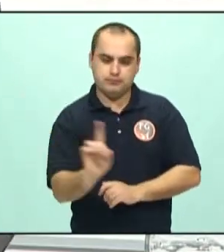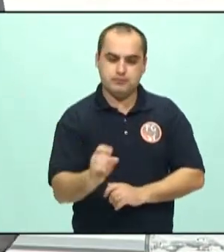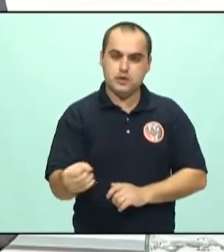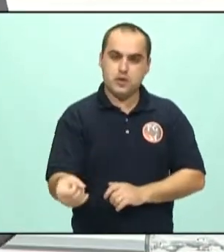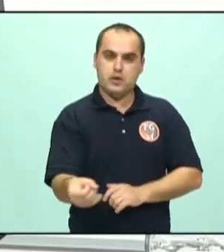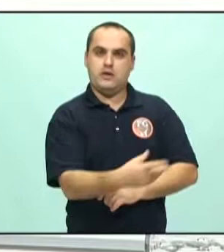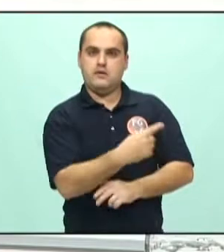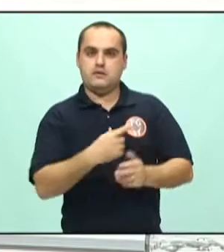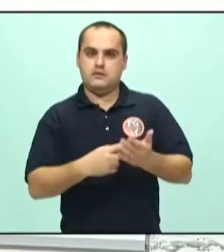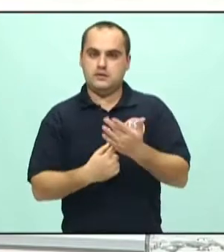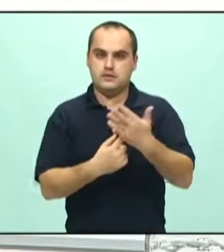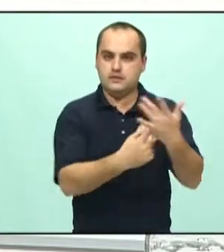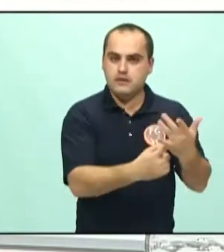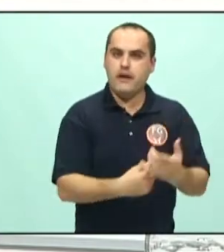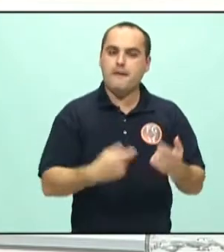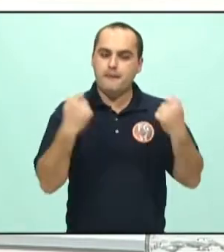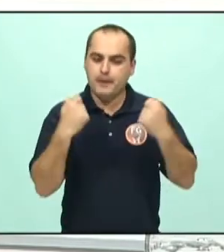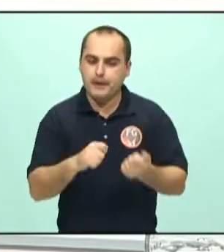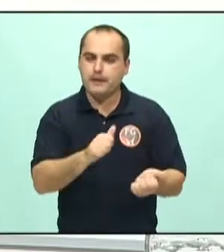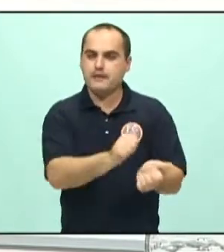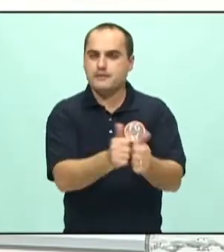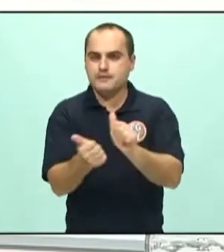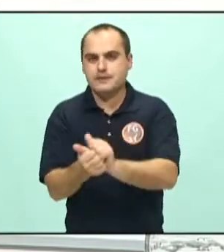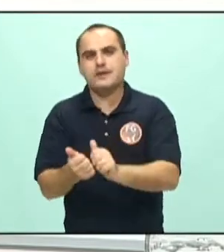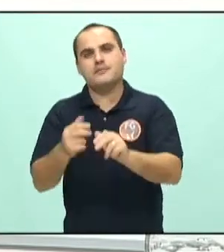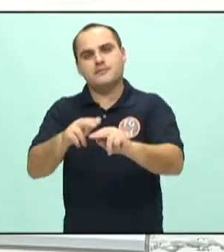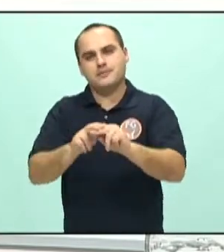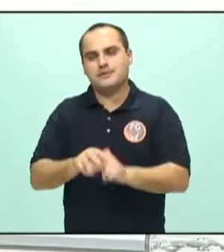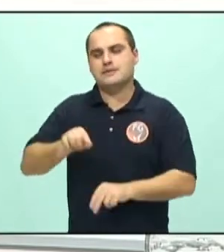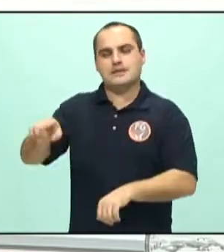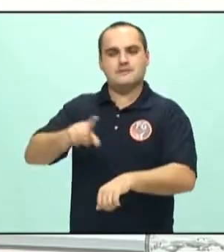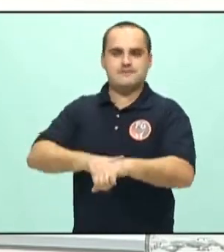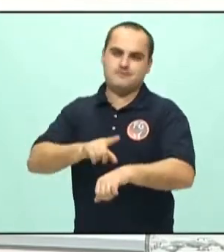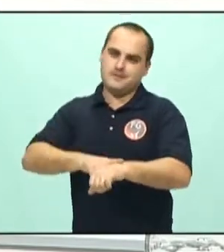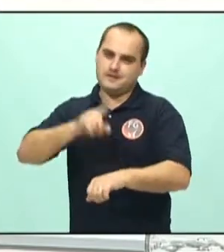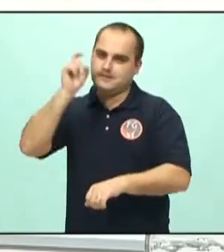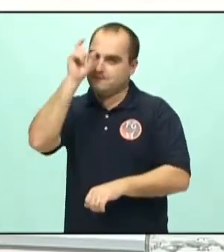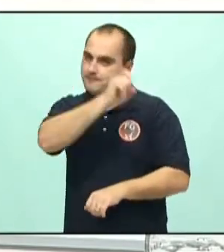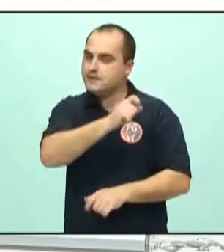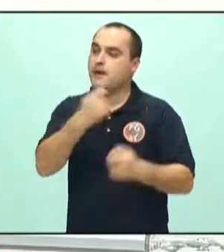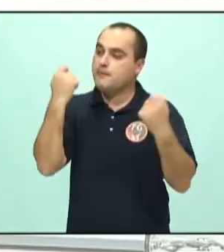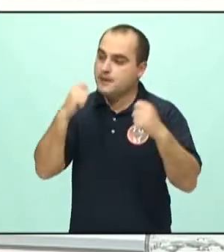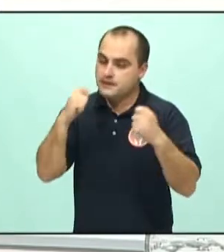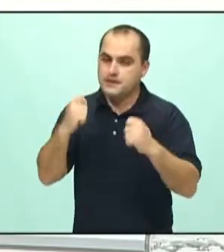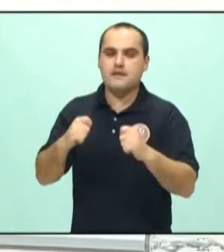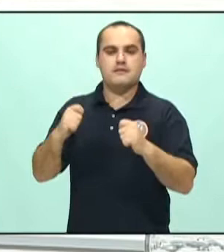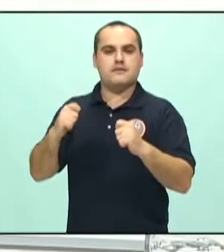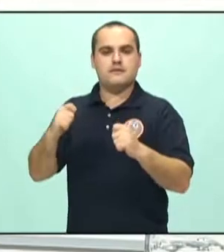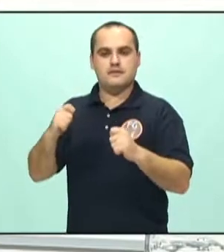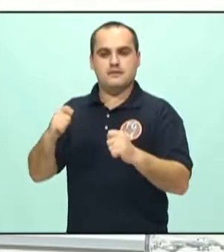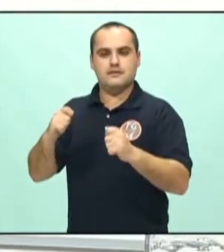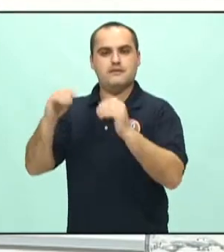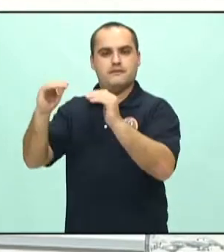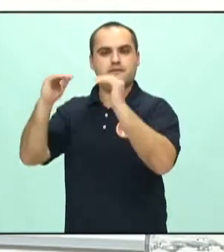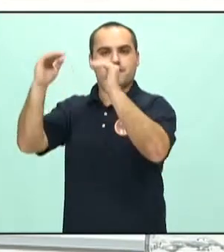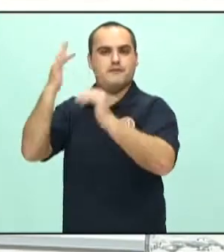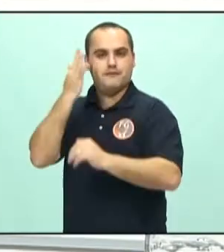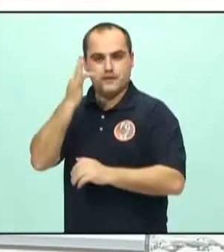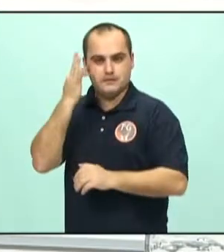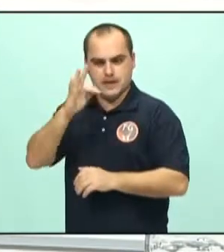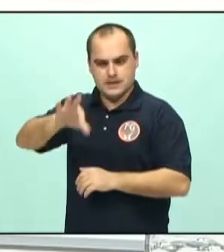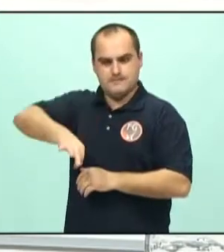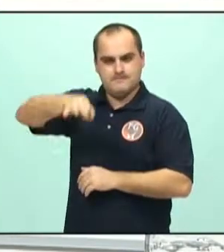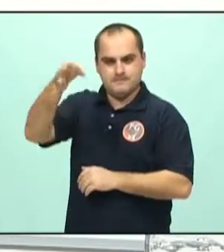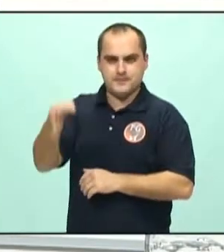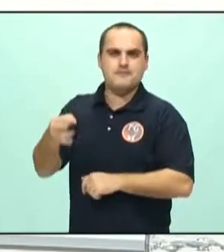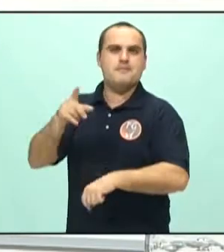que nós deveríamos nos adaptar, né, a esses novos equipamentos, deveríamos estar instruídos, cursar as universidades, se qualificar. Então,